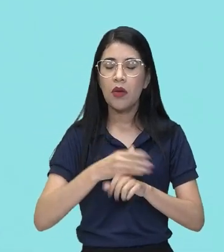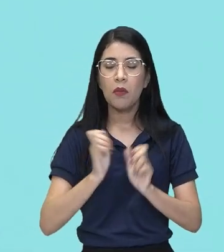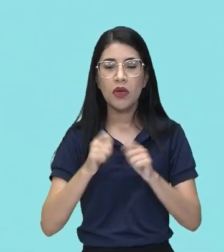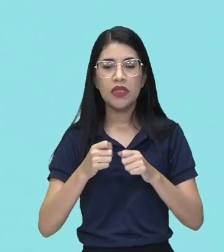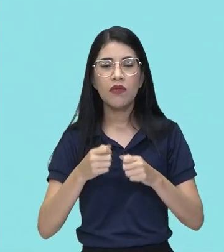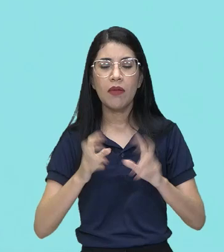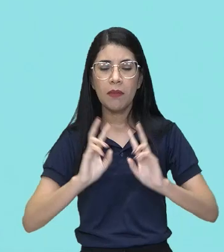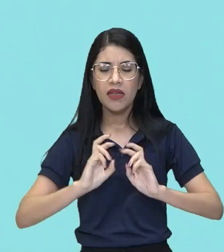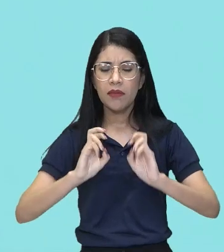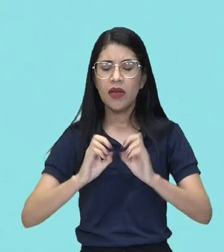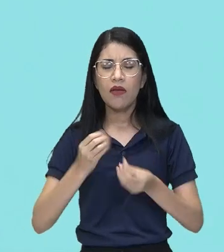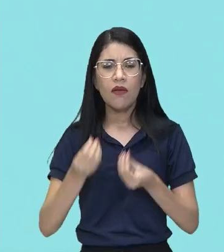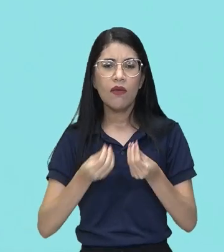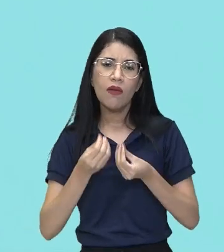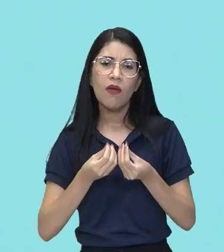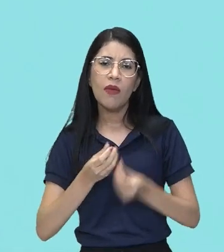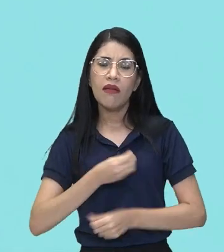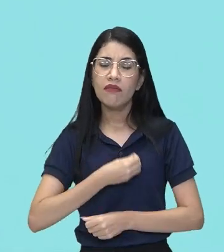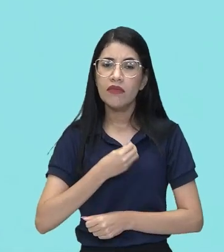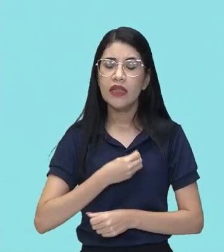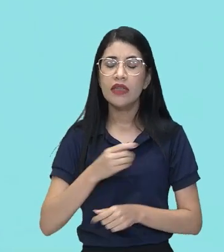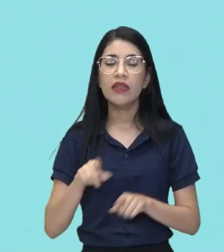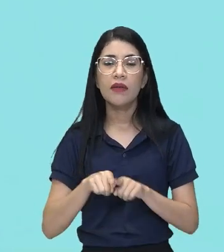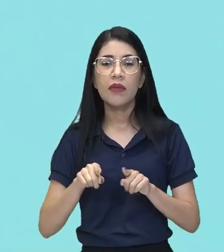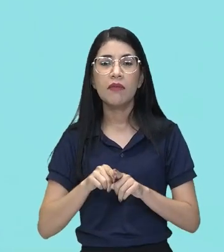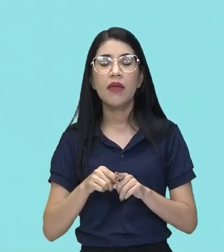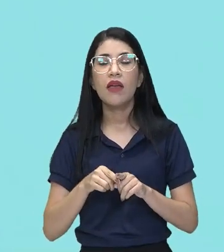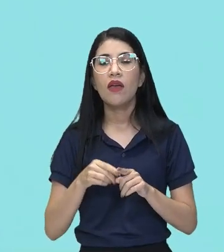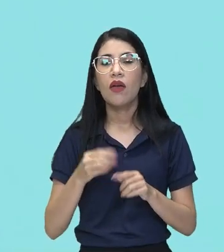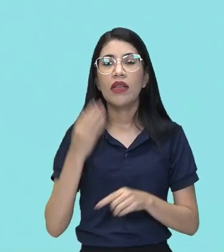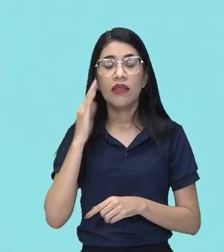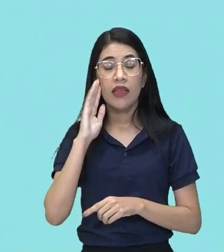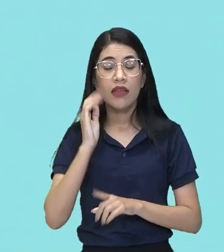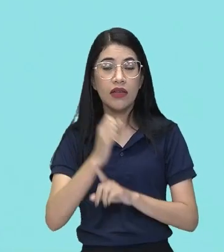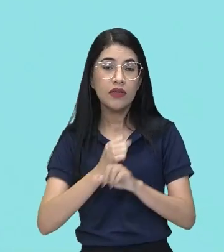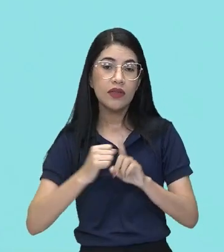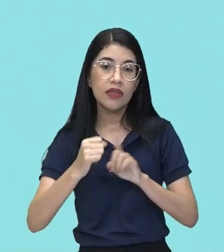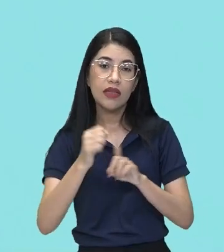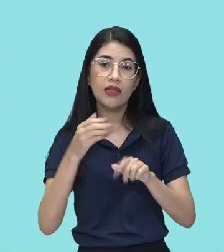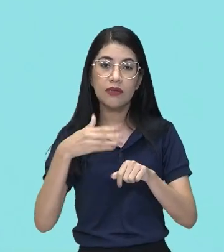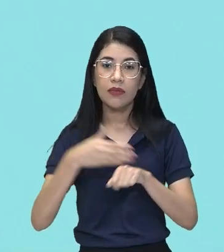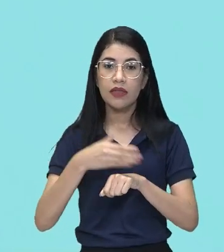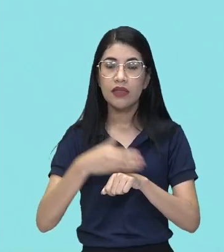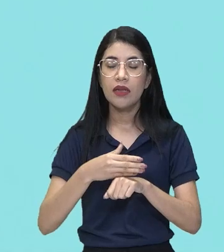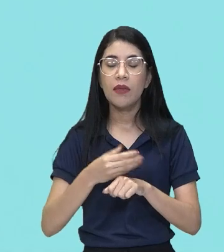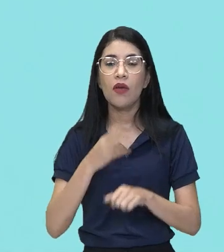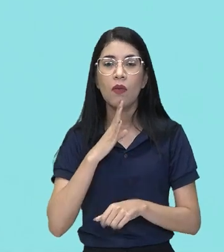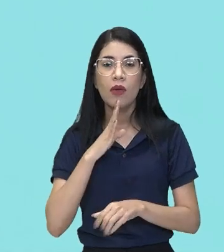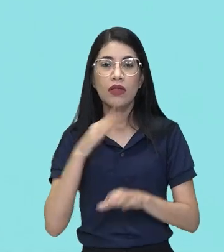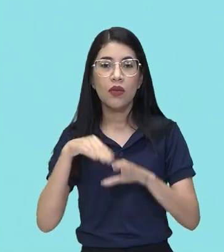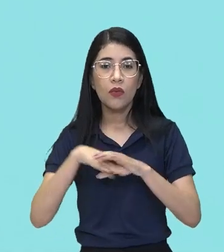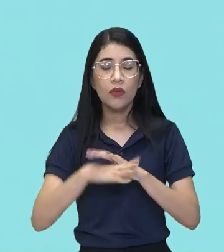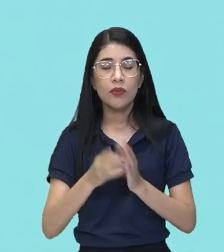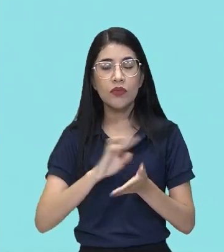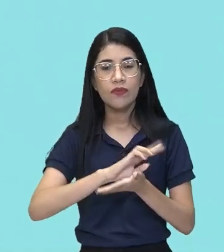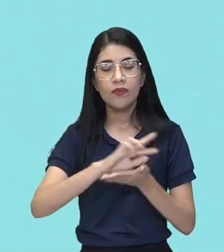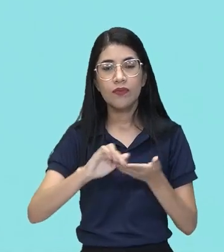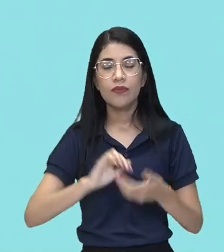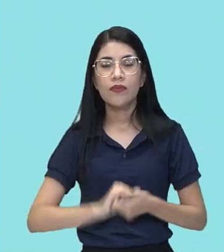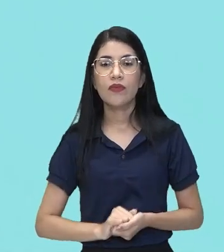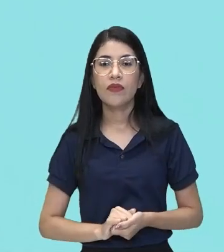melhor. Eu começo a entender a sociedade a qual eu faço parte, conhecer os meus costumes.